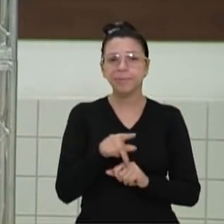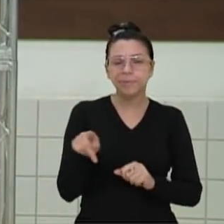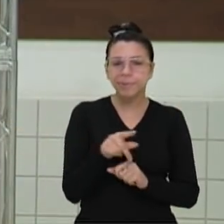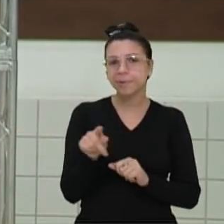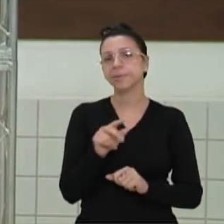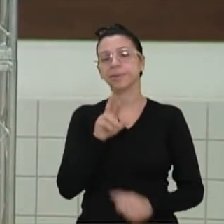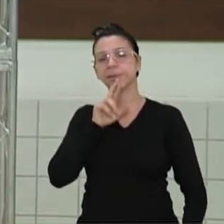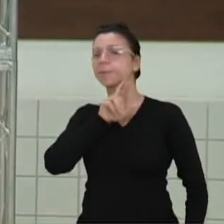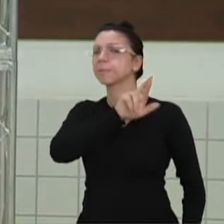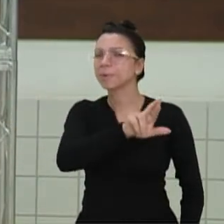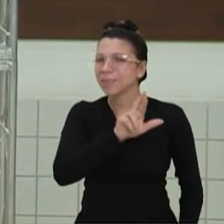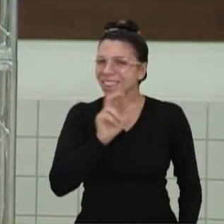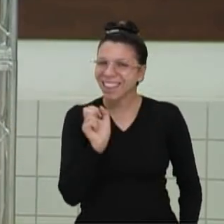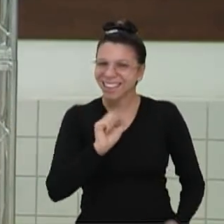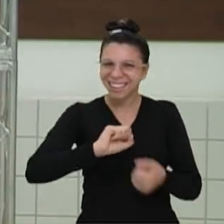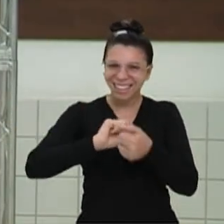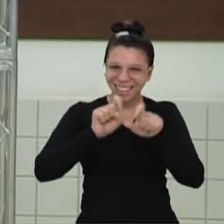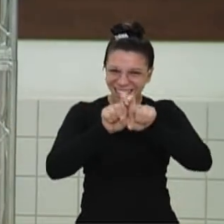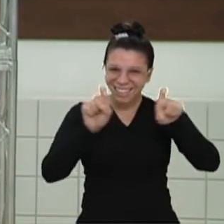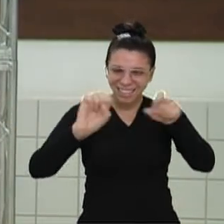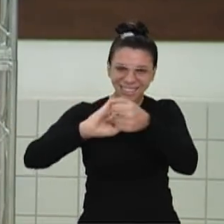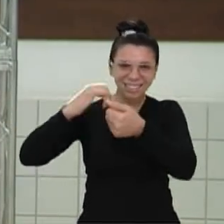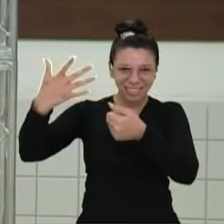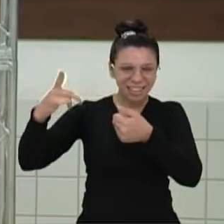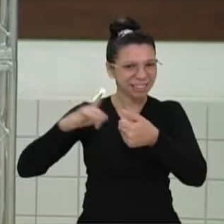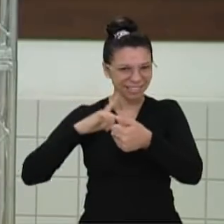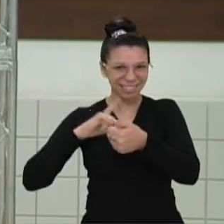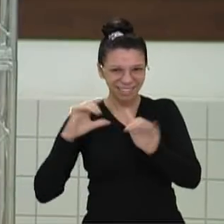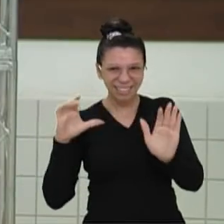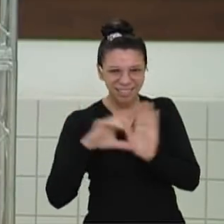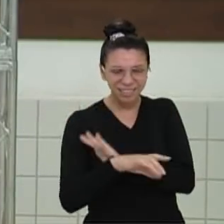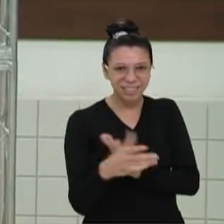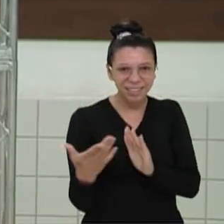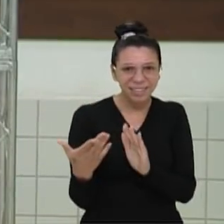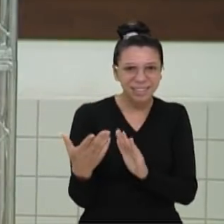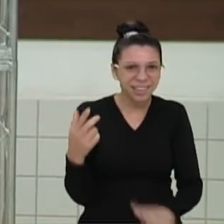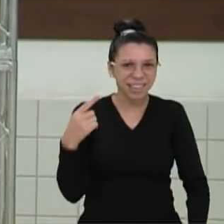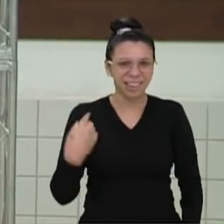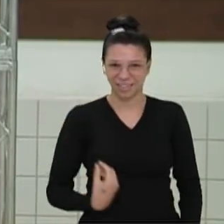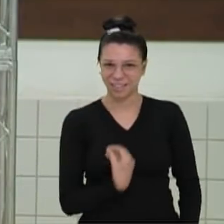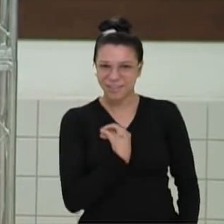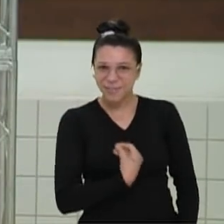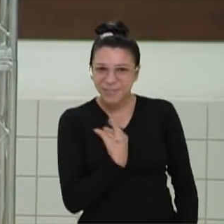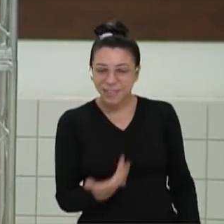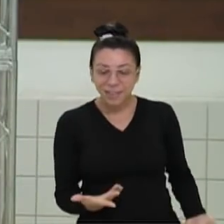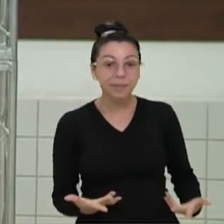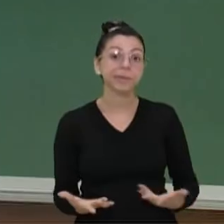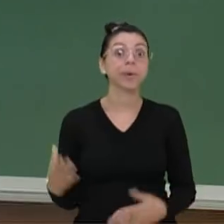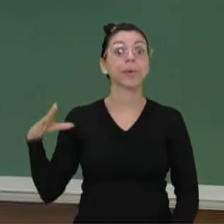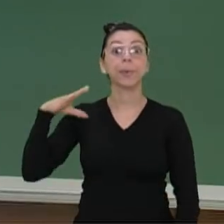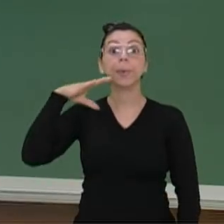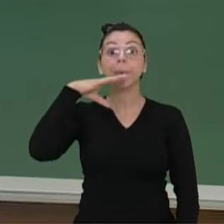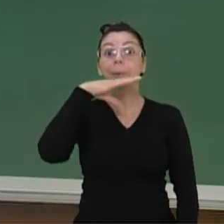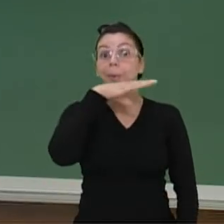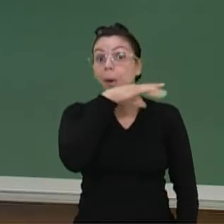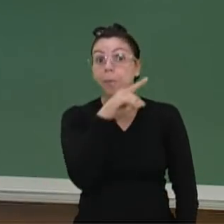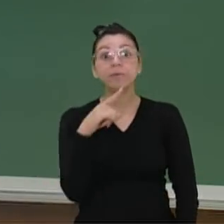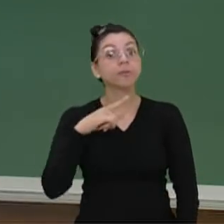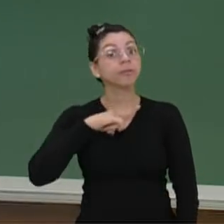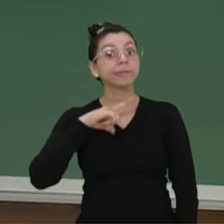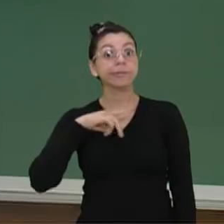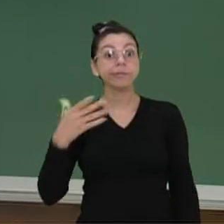resolver equação exponencial, tem aplicação disso em algum lugar? Claro, gente, tem aplicação